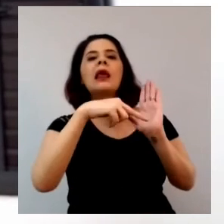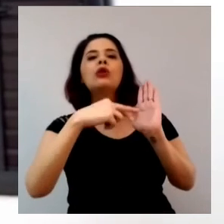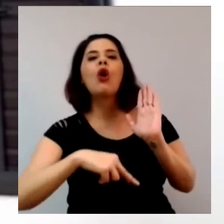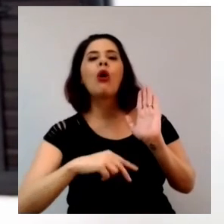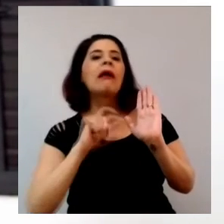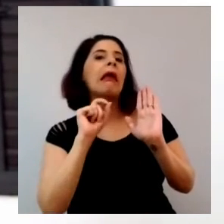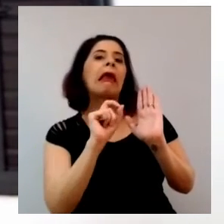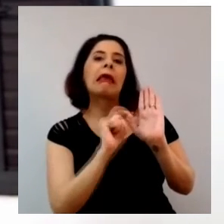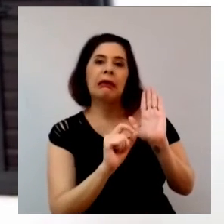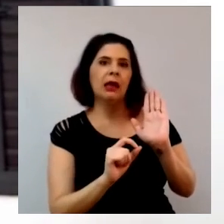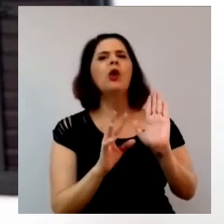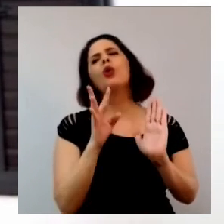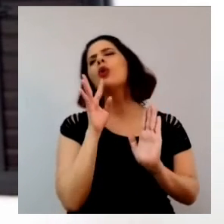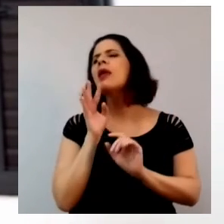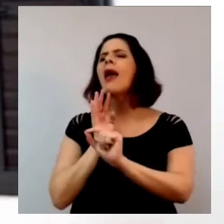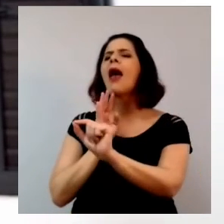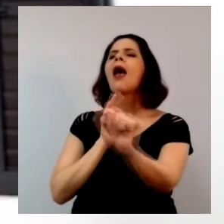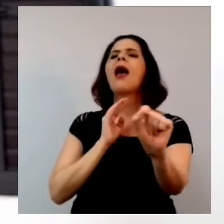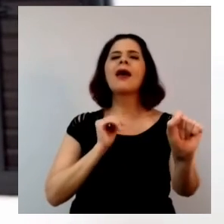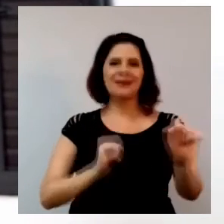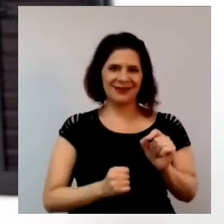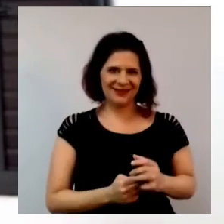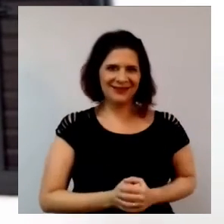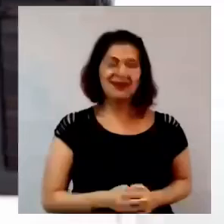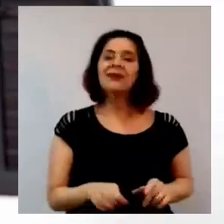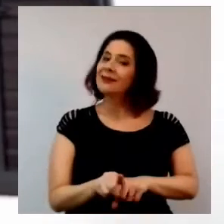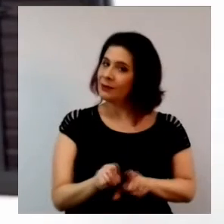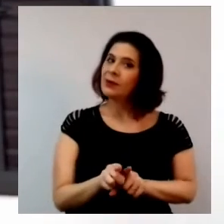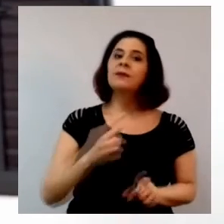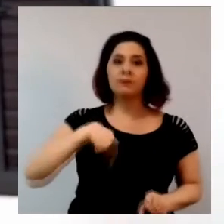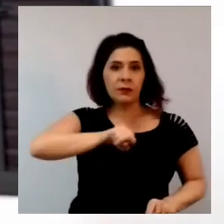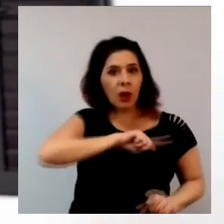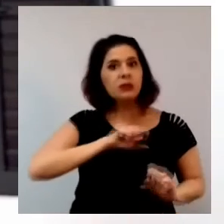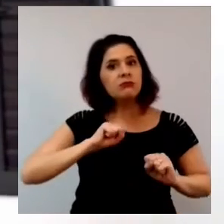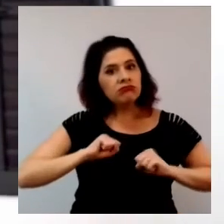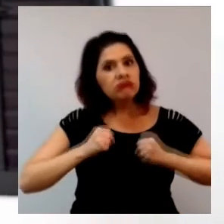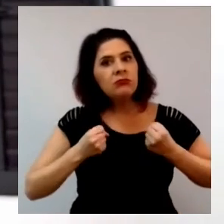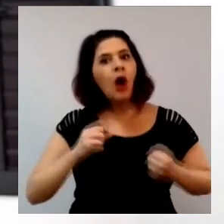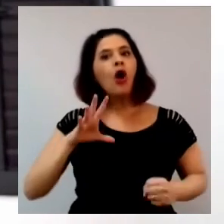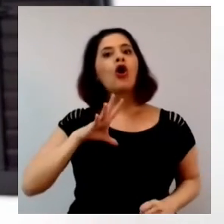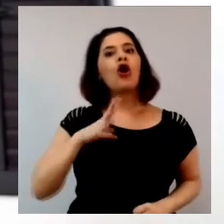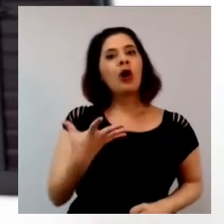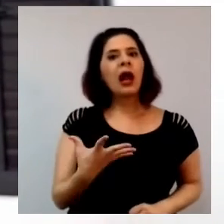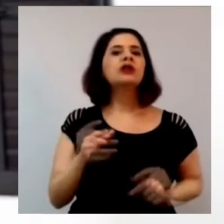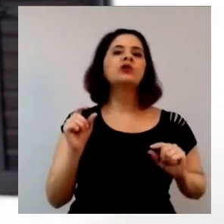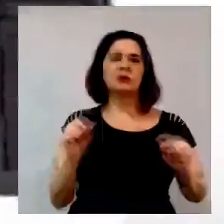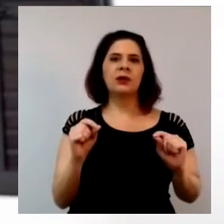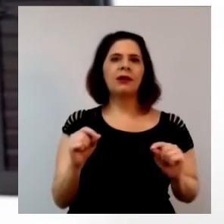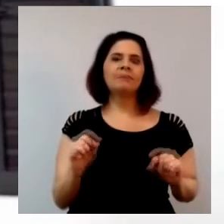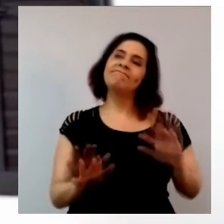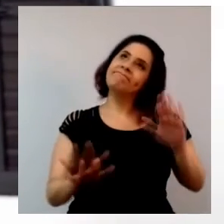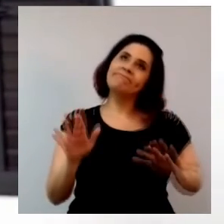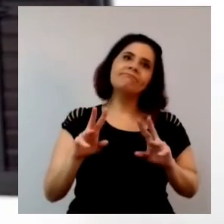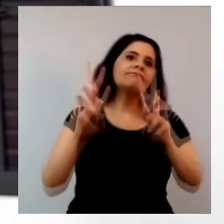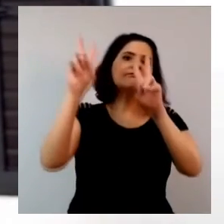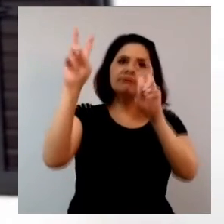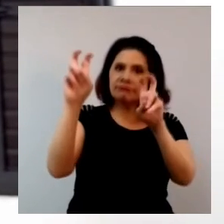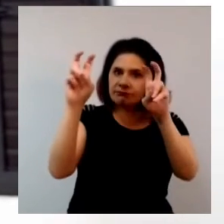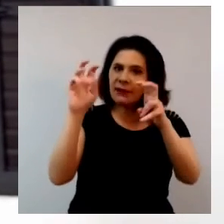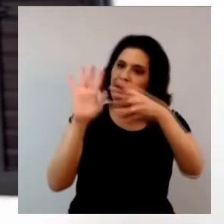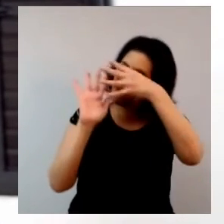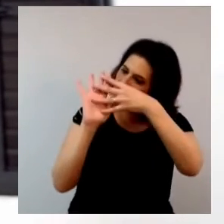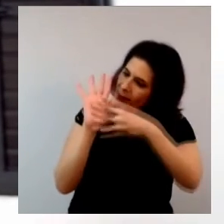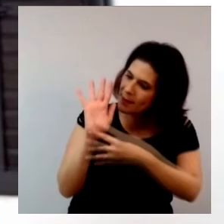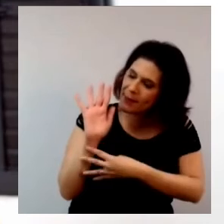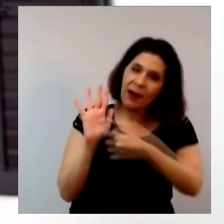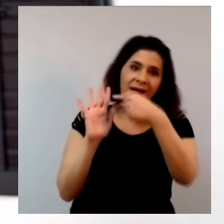também tem que ter a ousadia de colocar no ar uma pauta que às vezes mesmo o nosso leitor não vai gostar, né? Então,